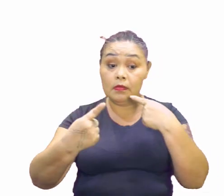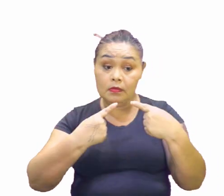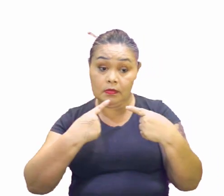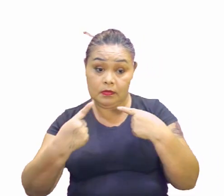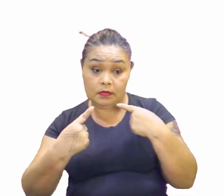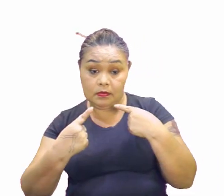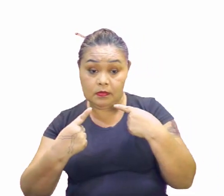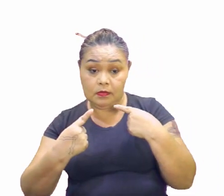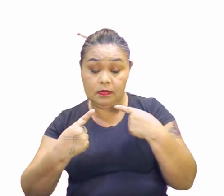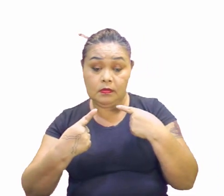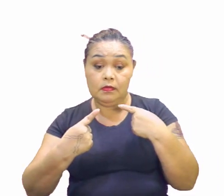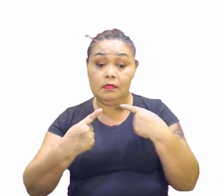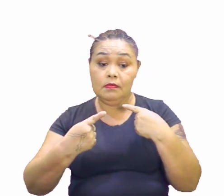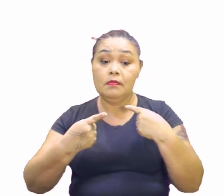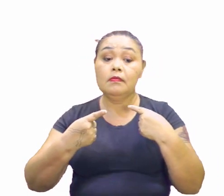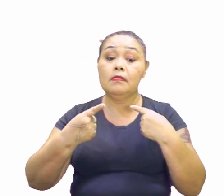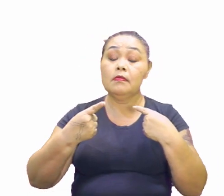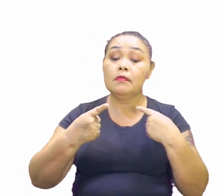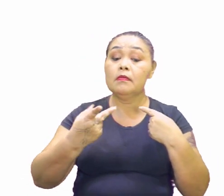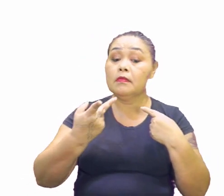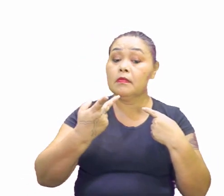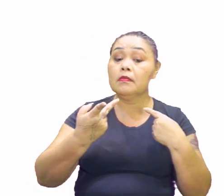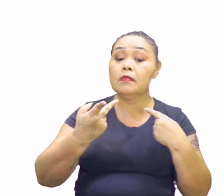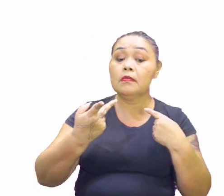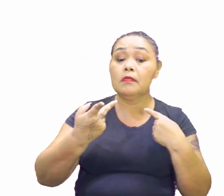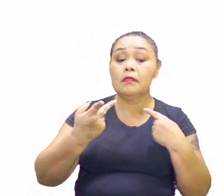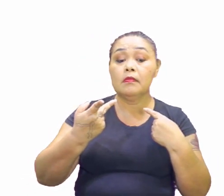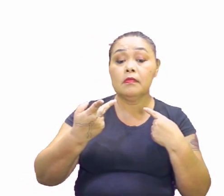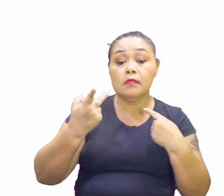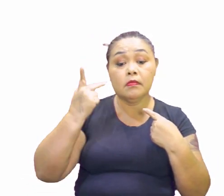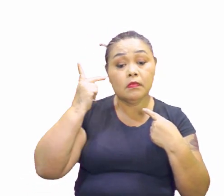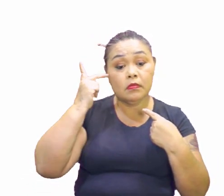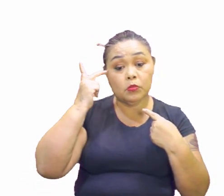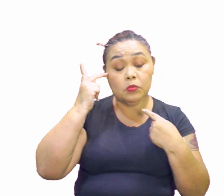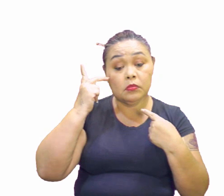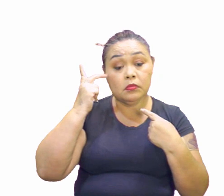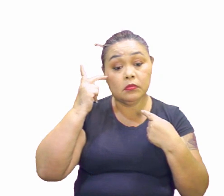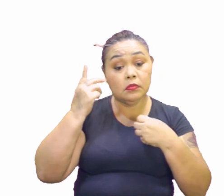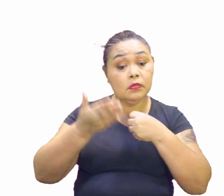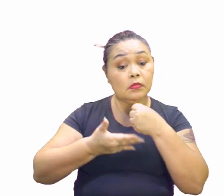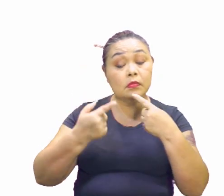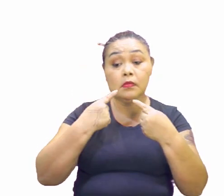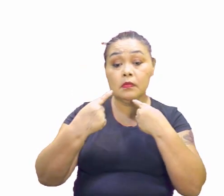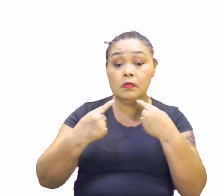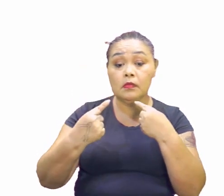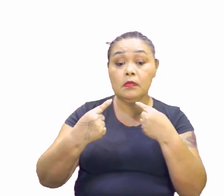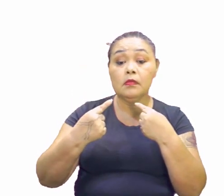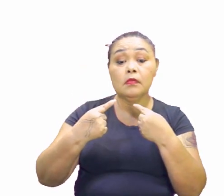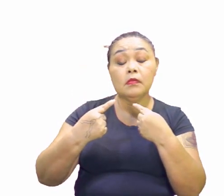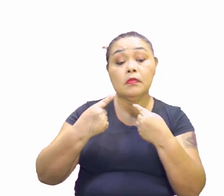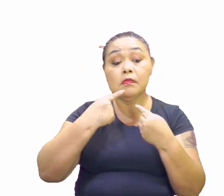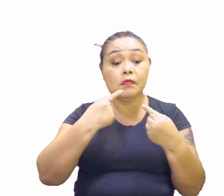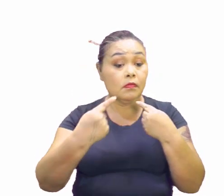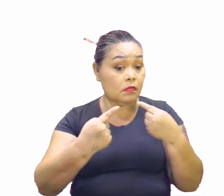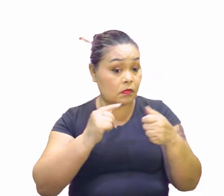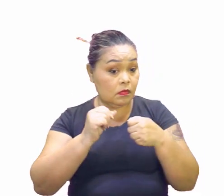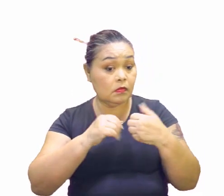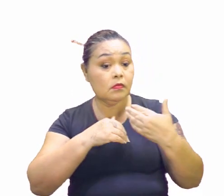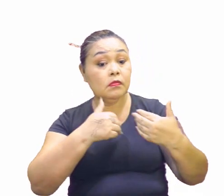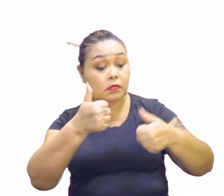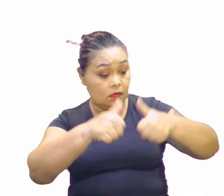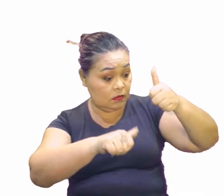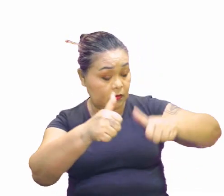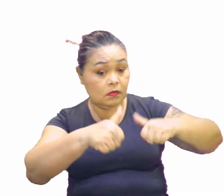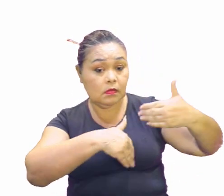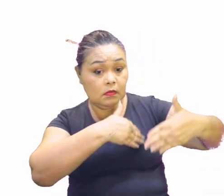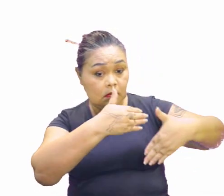a argumentação. E aí o que nós temos? Os argumentos, os pilares argumentativos a serem discutidos